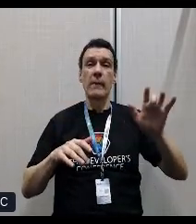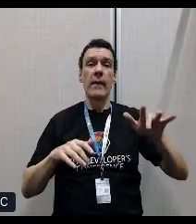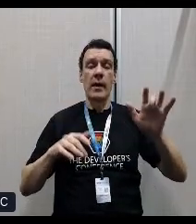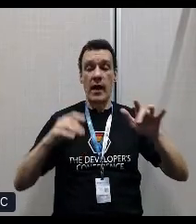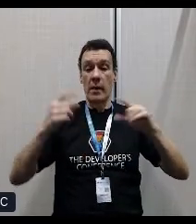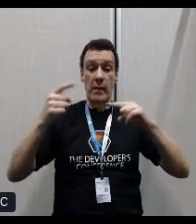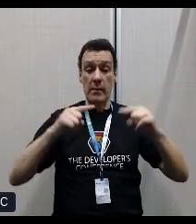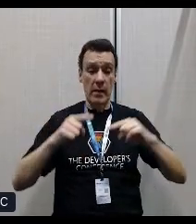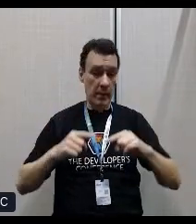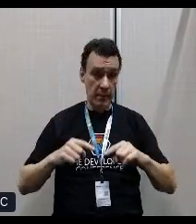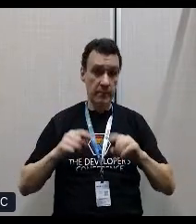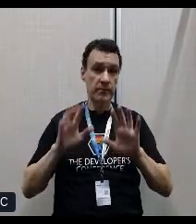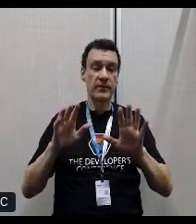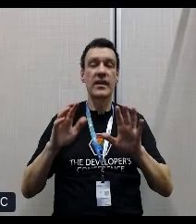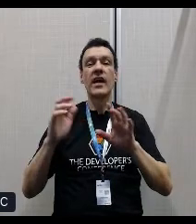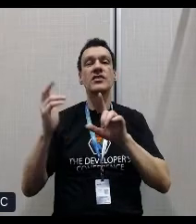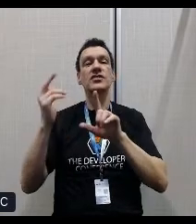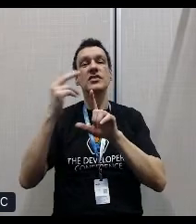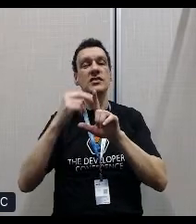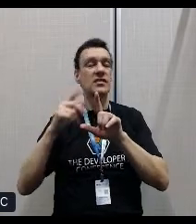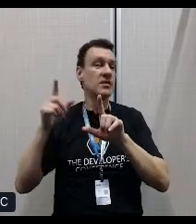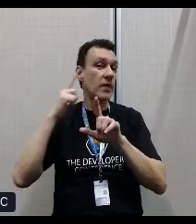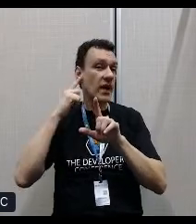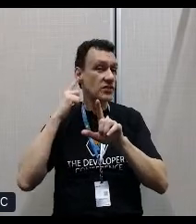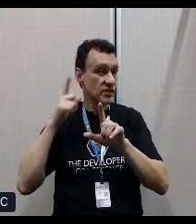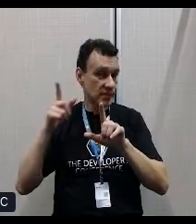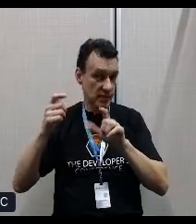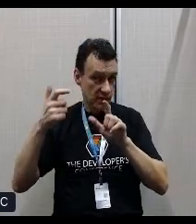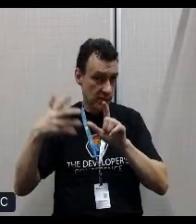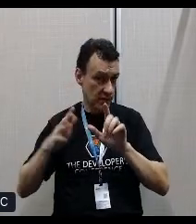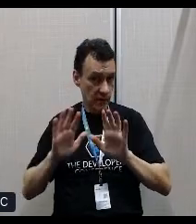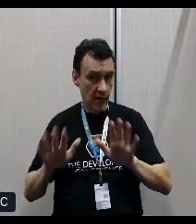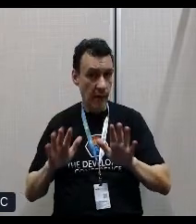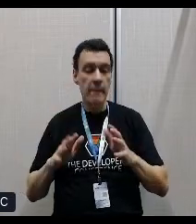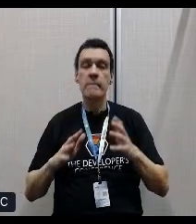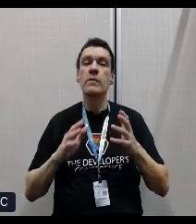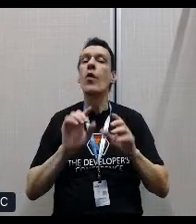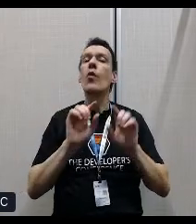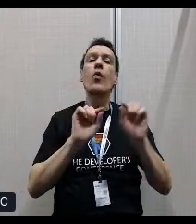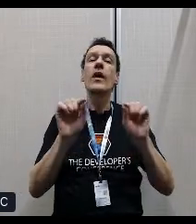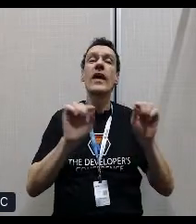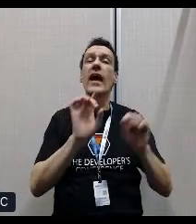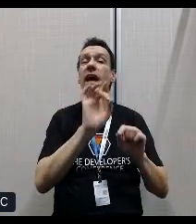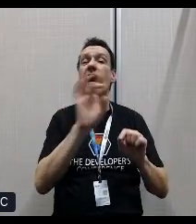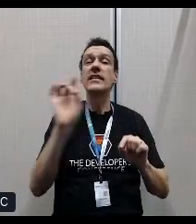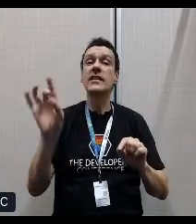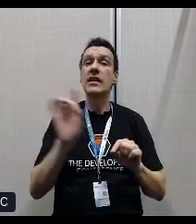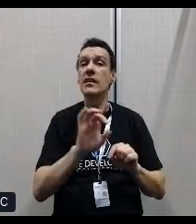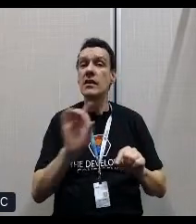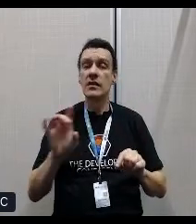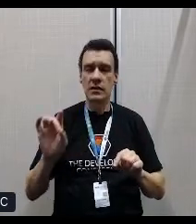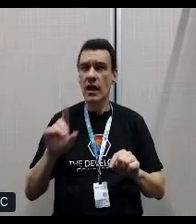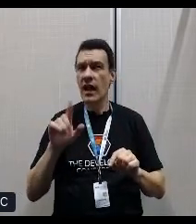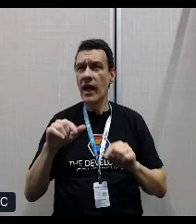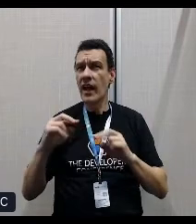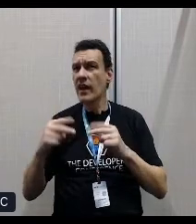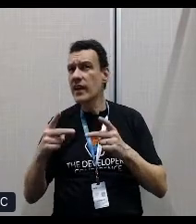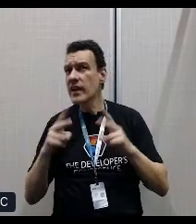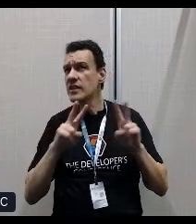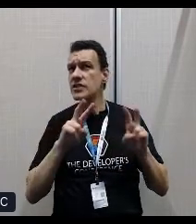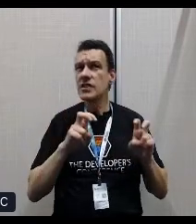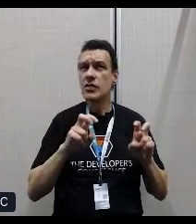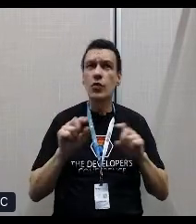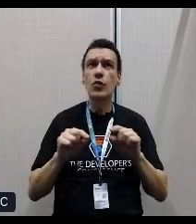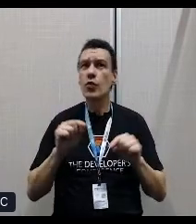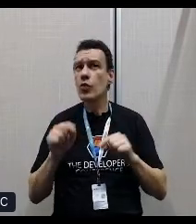de imagem. Quarto ponto, identificar os elementos, então, o que é cada coisa, se isso é um botão, se isso é um link, se isso é um título.